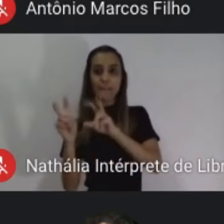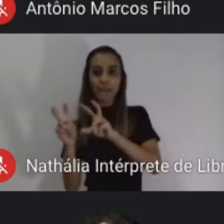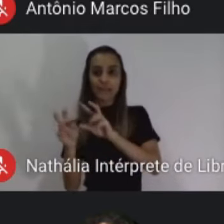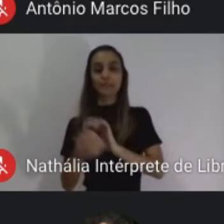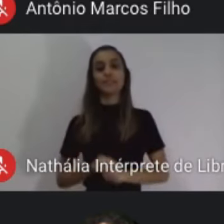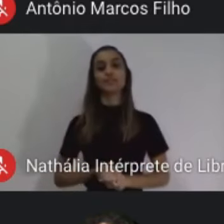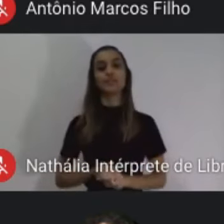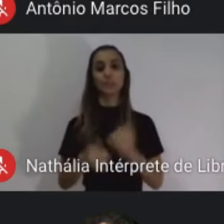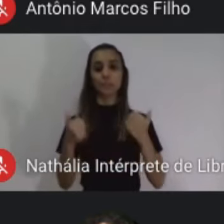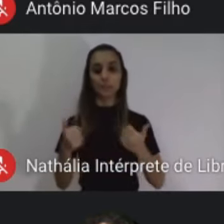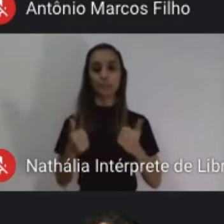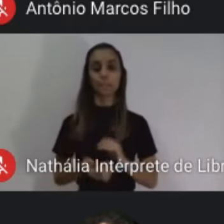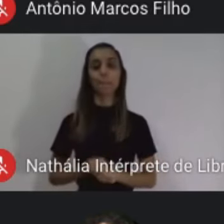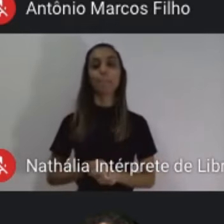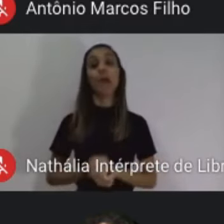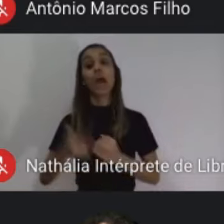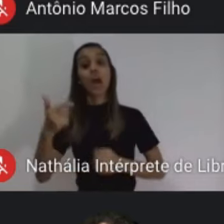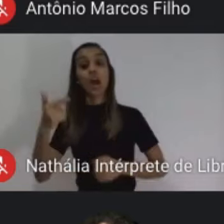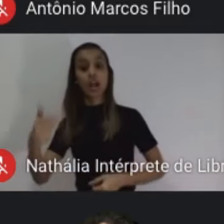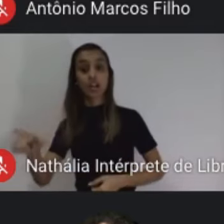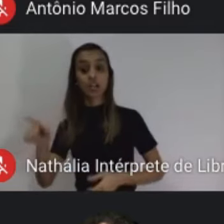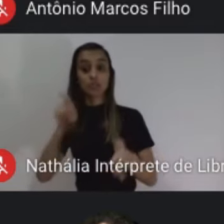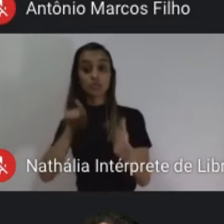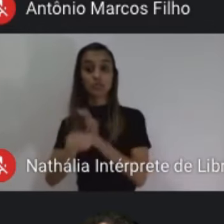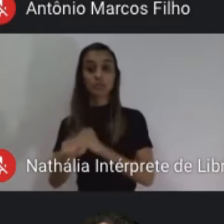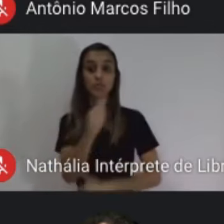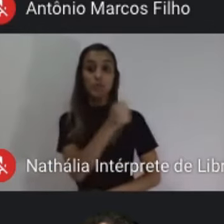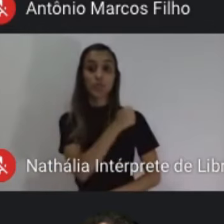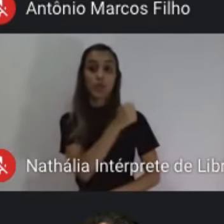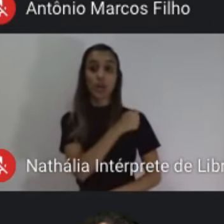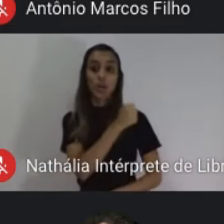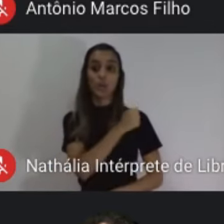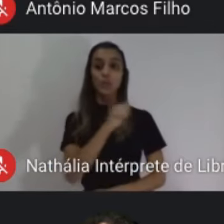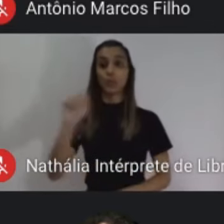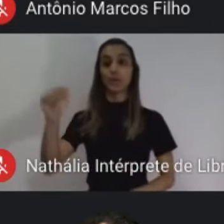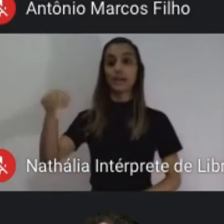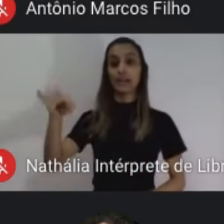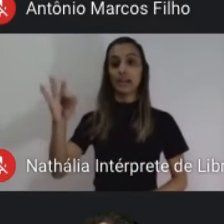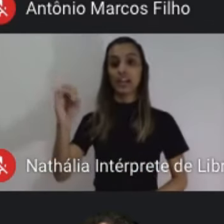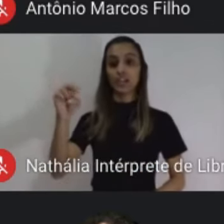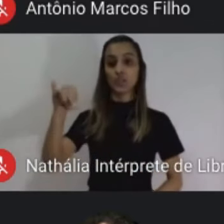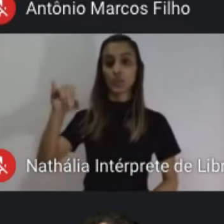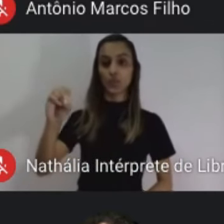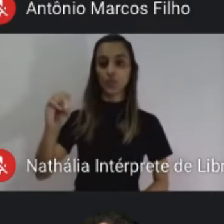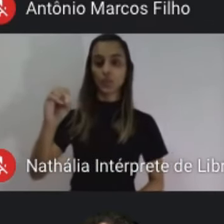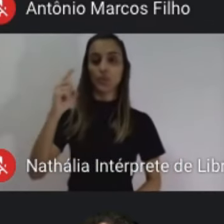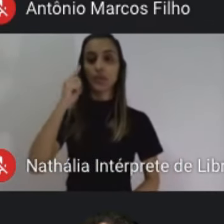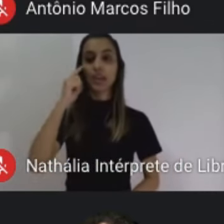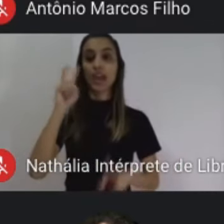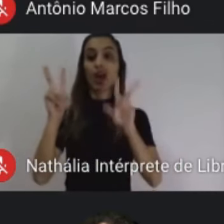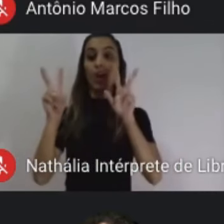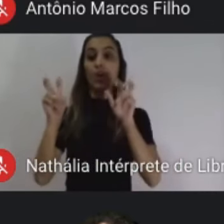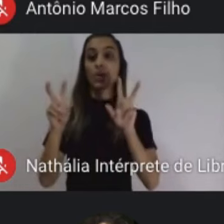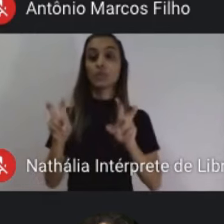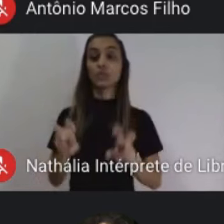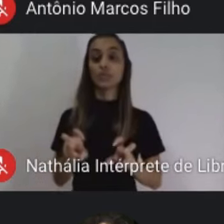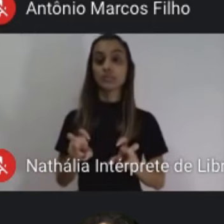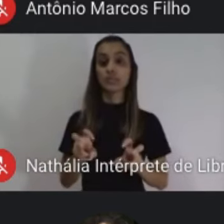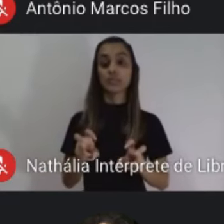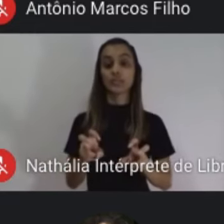Beleza? Passando para a pergunta do Antônio, acerca da motivação ideológica, como funcionava antes e depois da